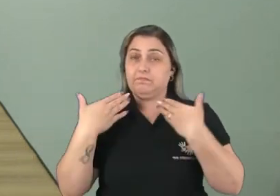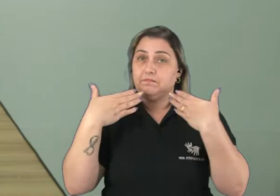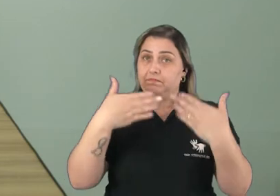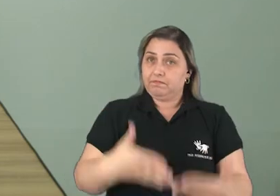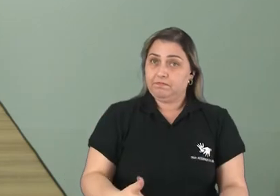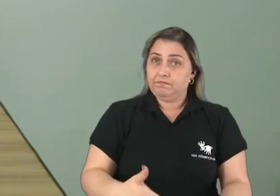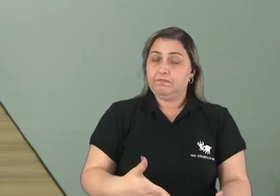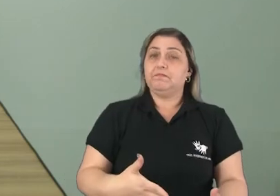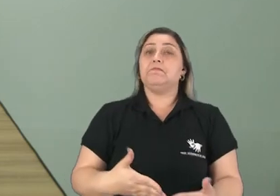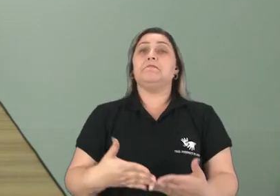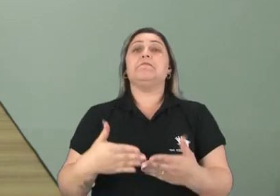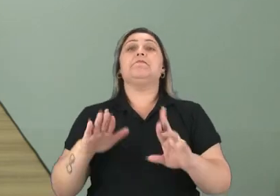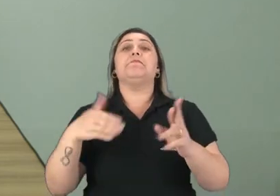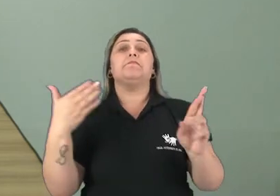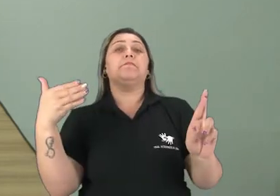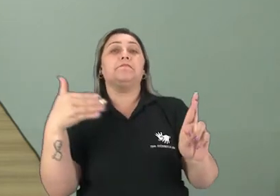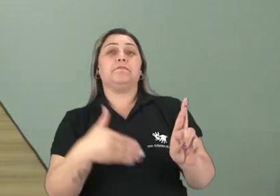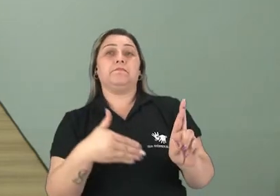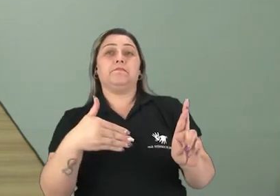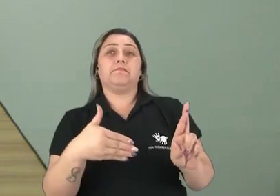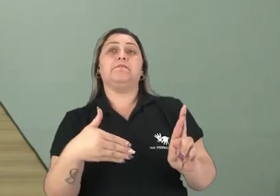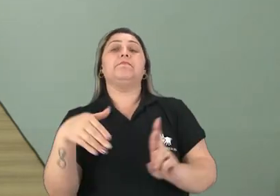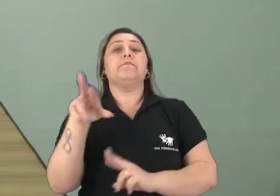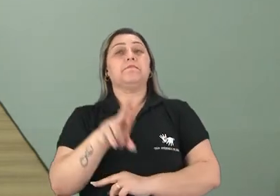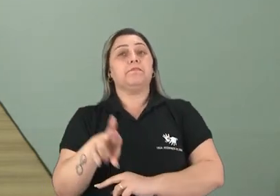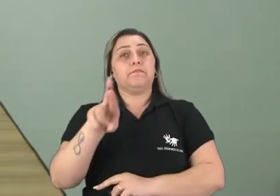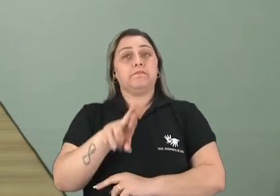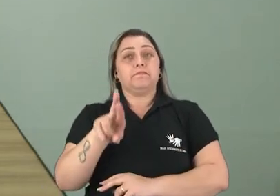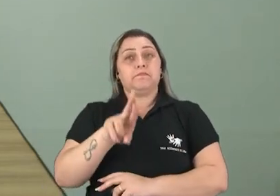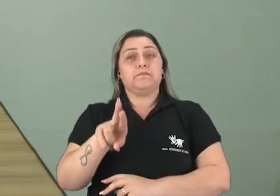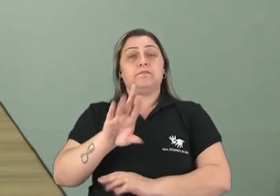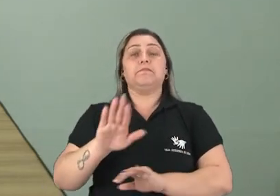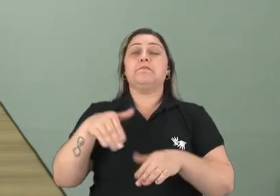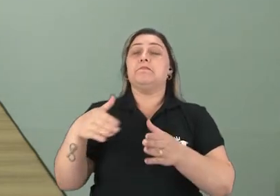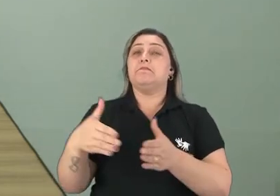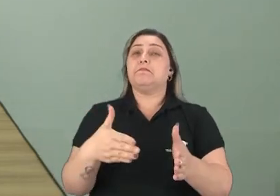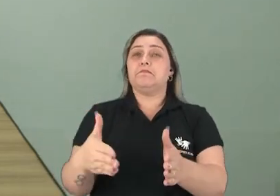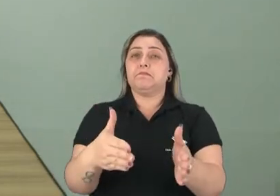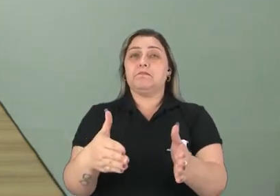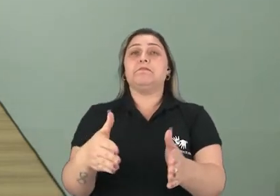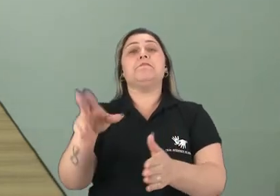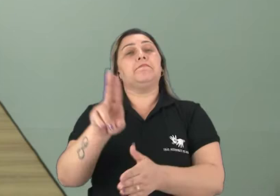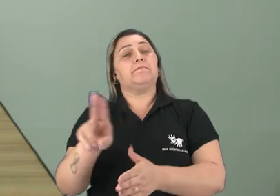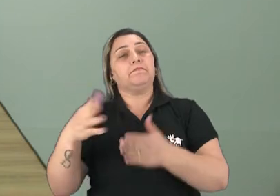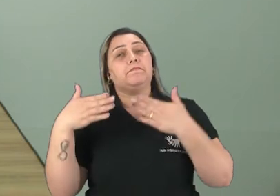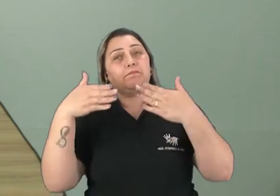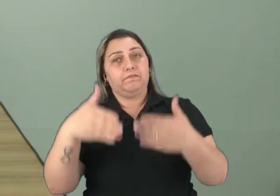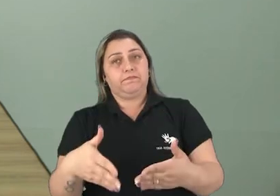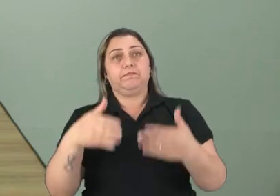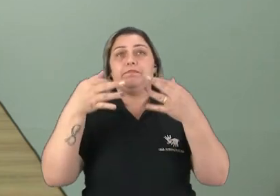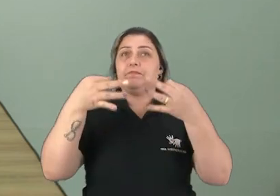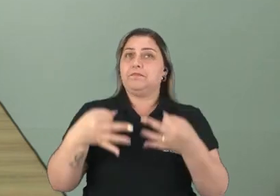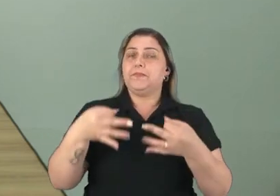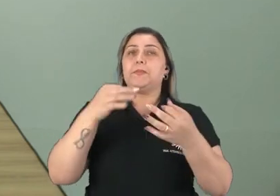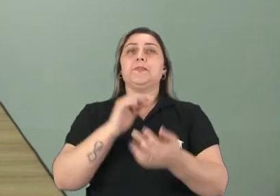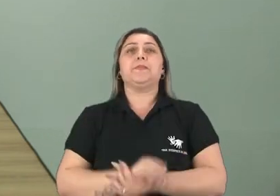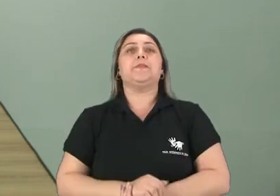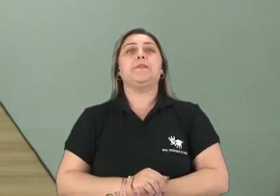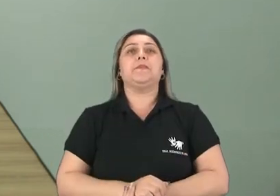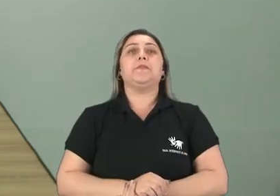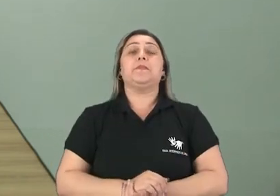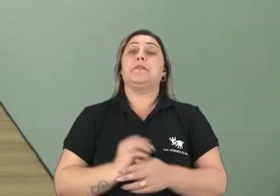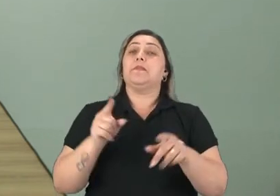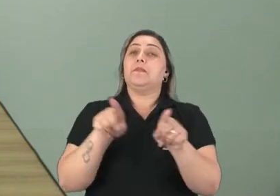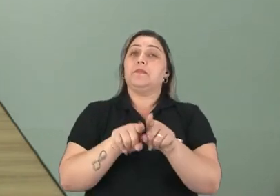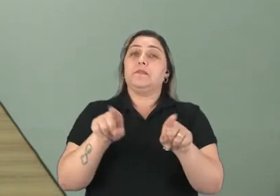lá, que ponto de referência nós vamos utilizar, quais caminhos nós devemos percorrer para chegar lá, certo?